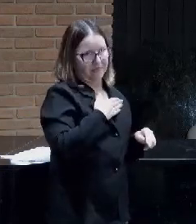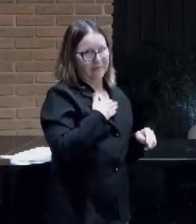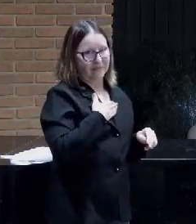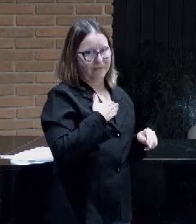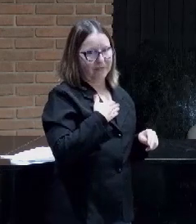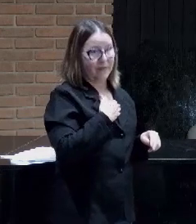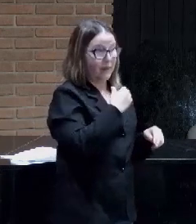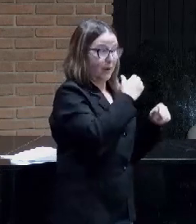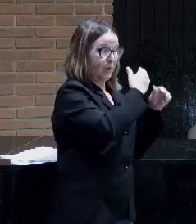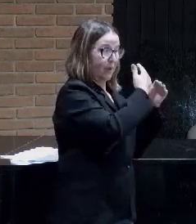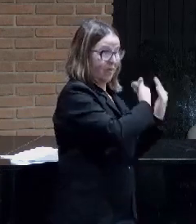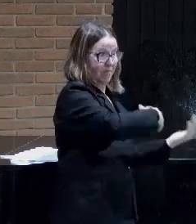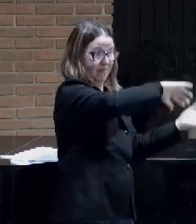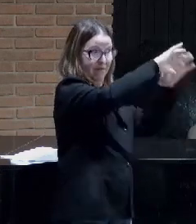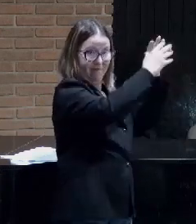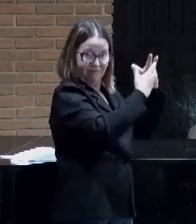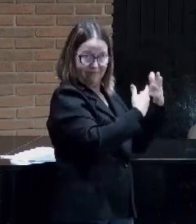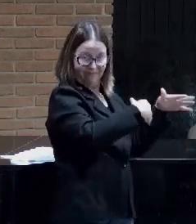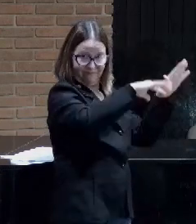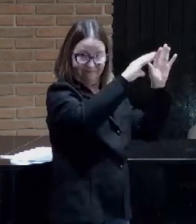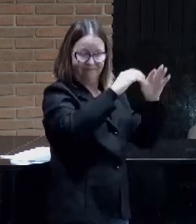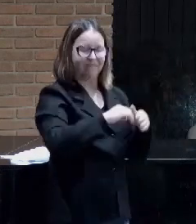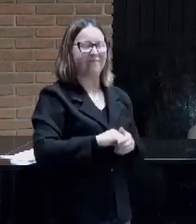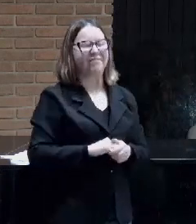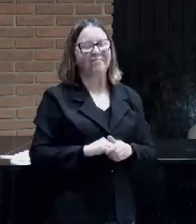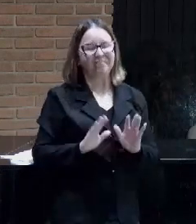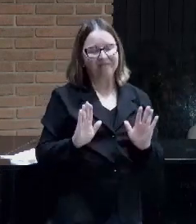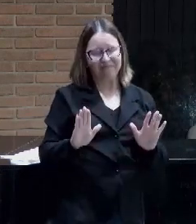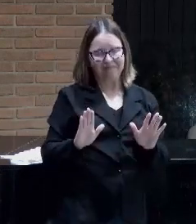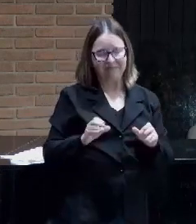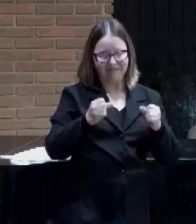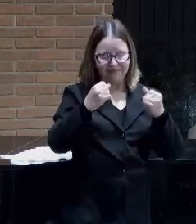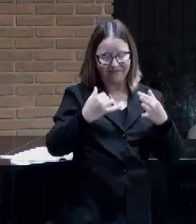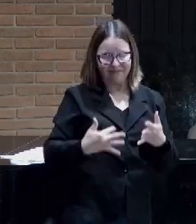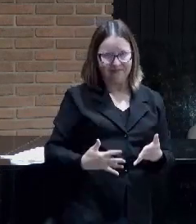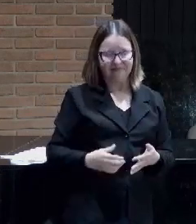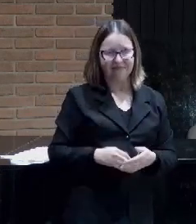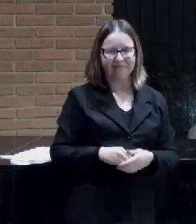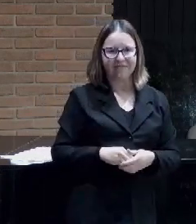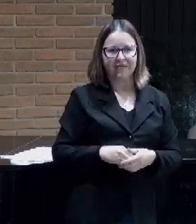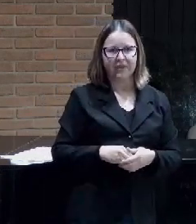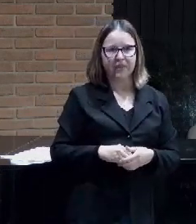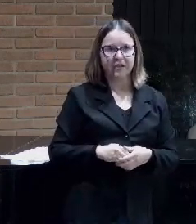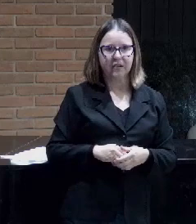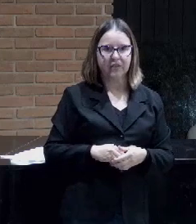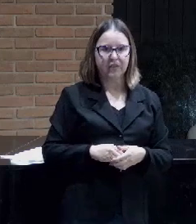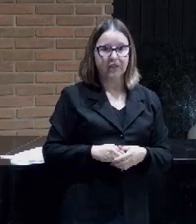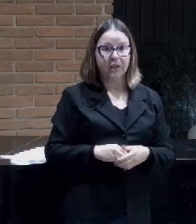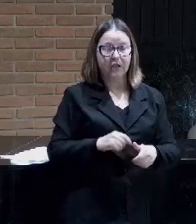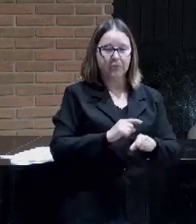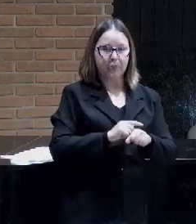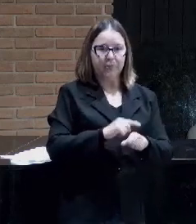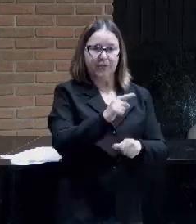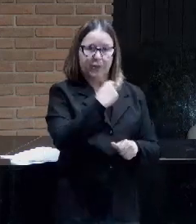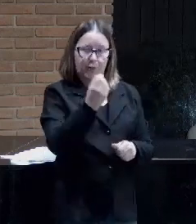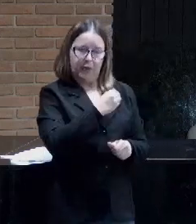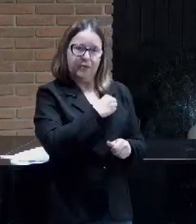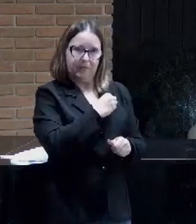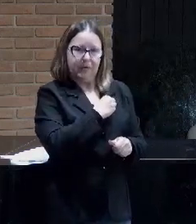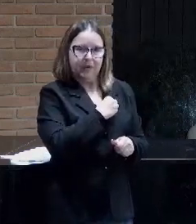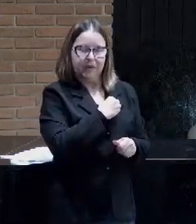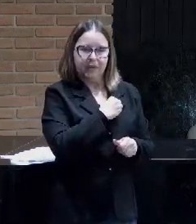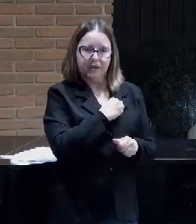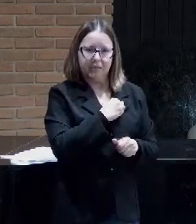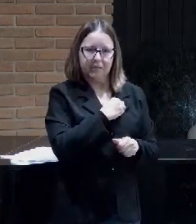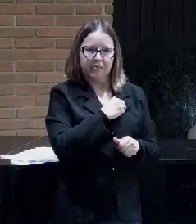muito interessante aqui, que eu queria falar com vocês. Muitas das vezes, quando nós pecamos, de forma individual ou de